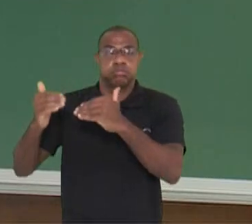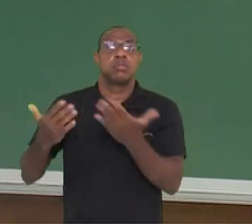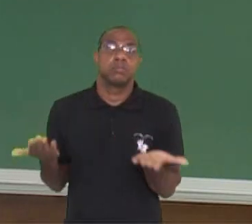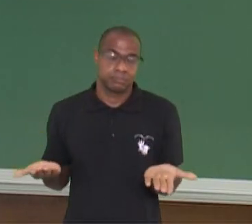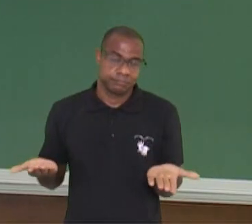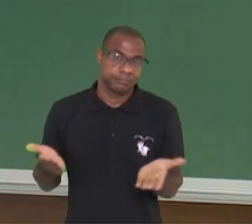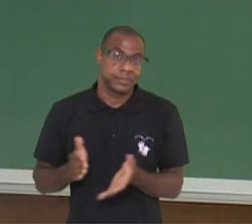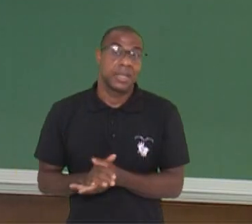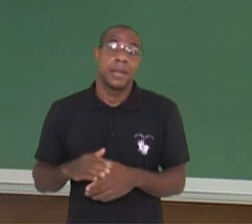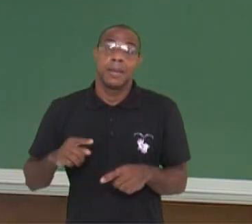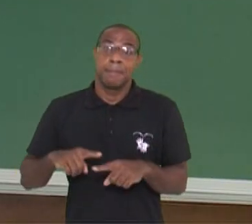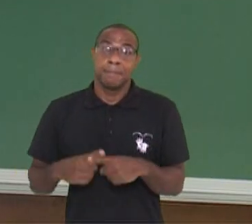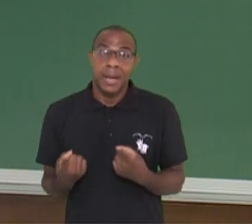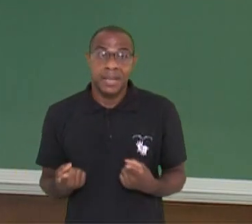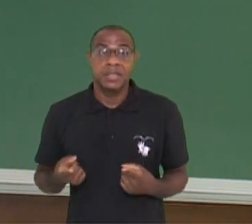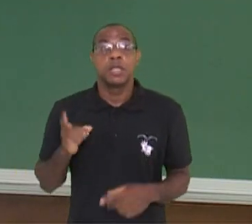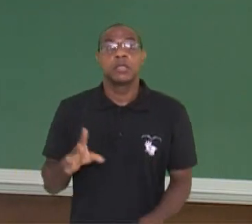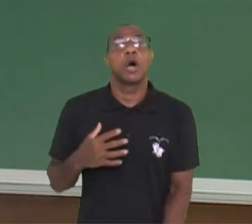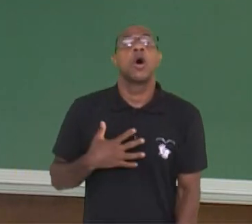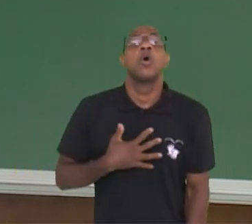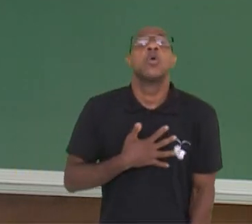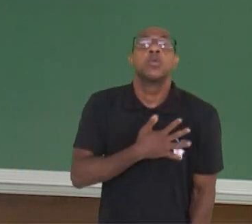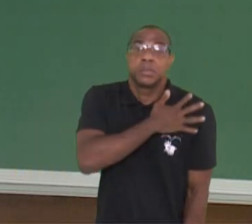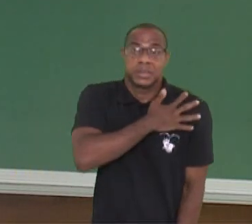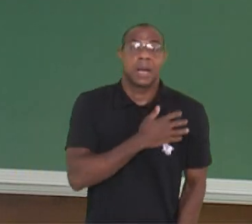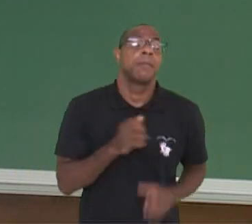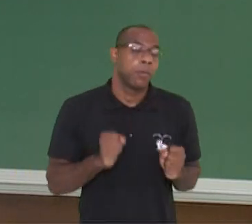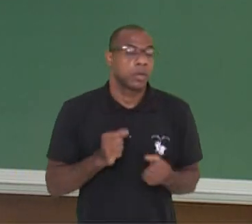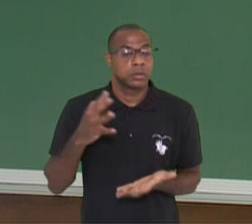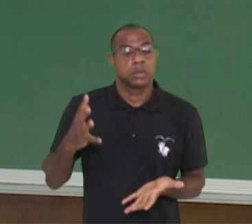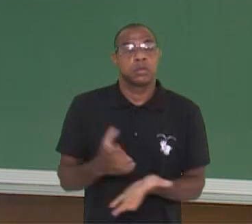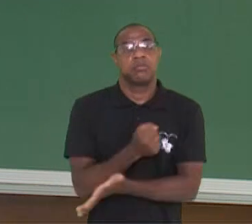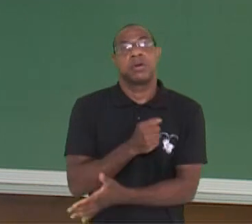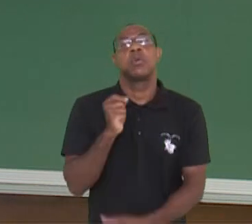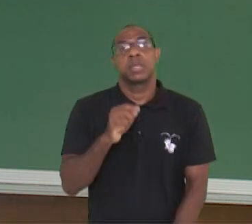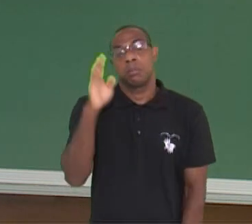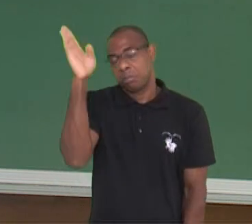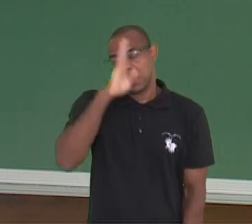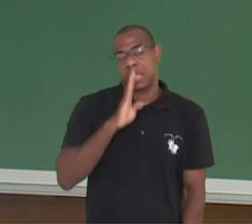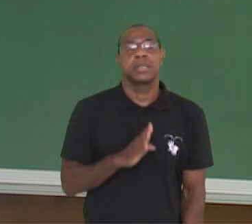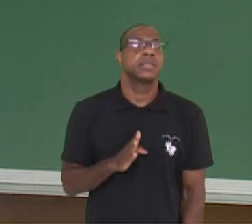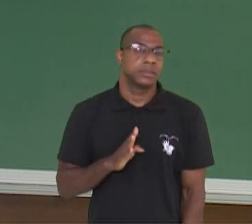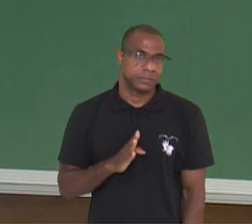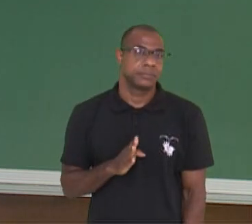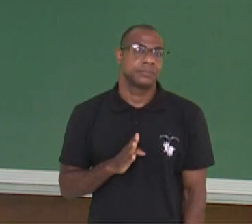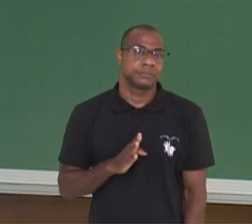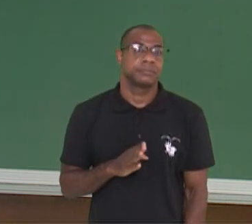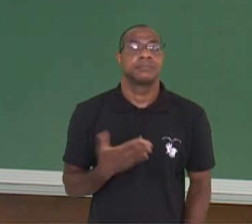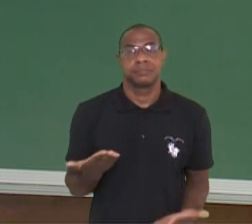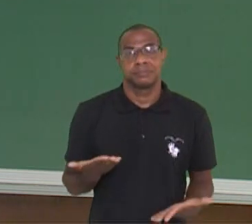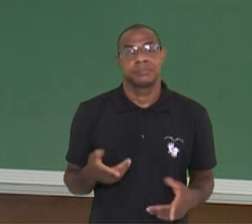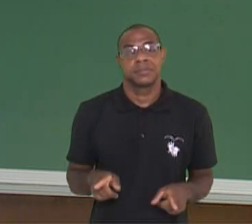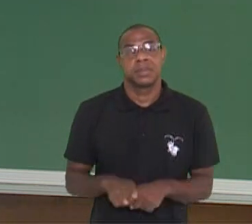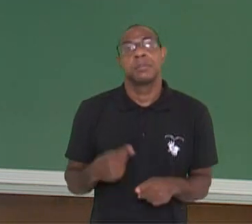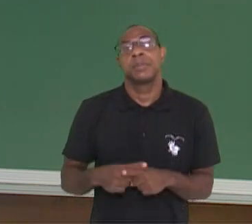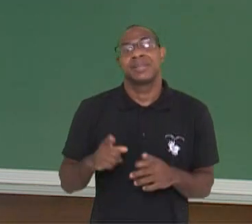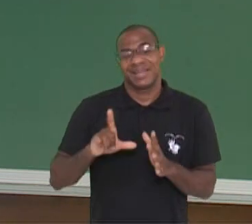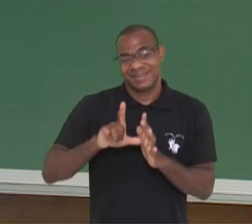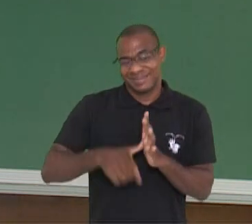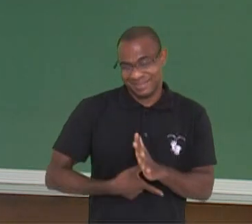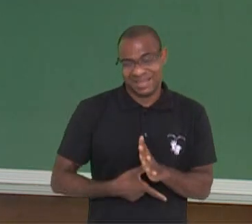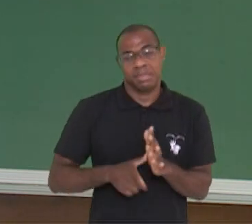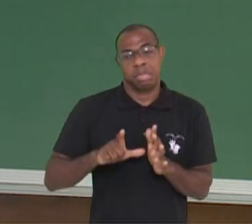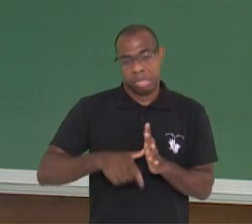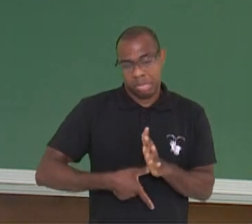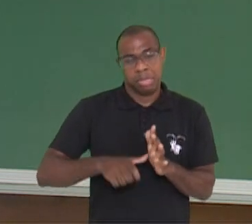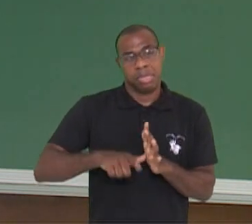Somente os militares poderiam salvar o Brasil desse destino de estar sempre atrasado, porque o